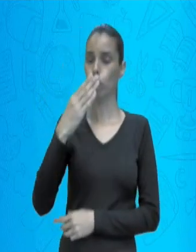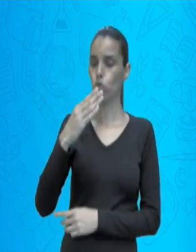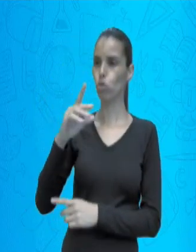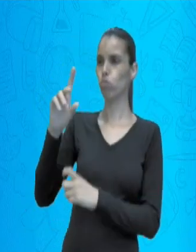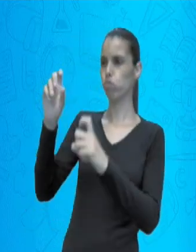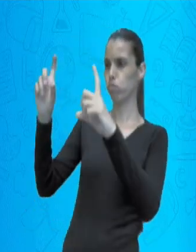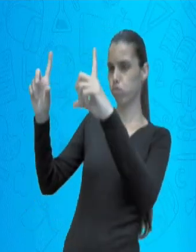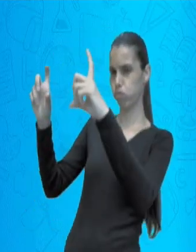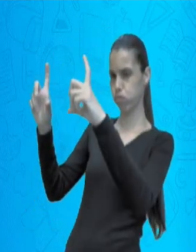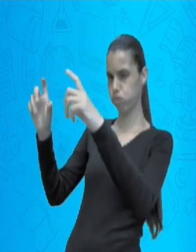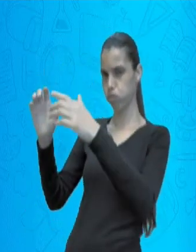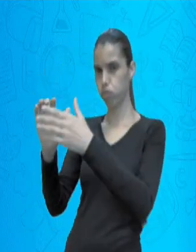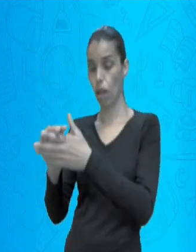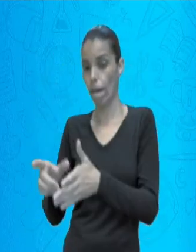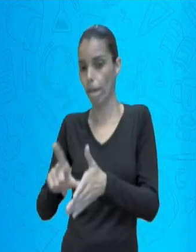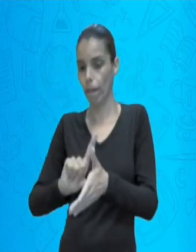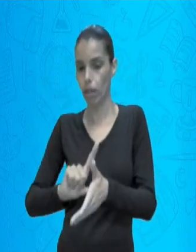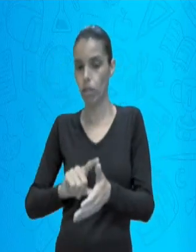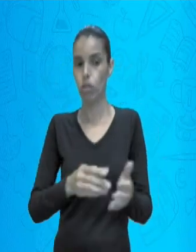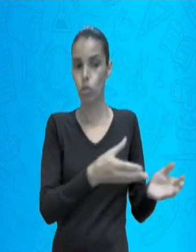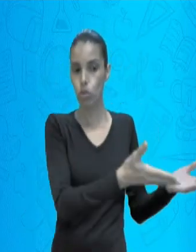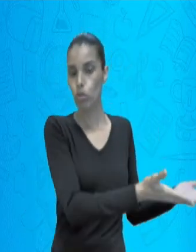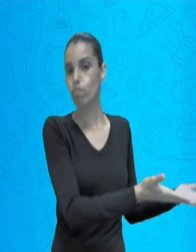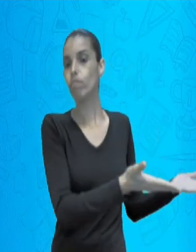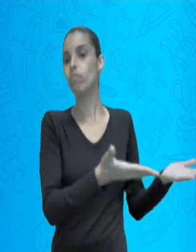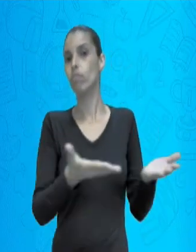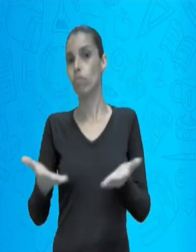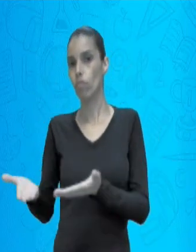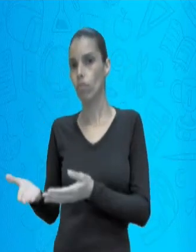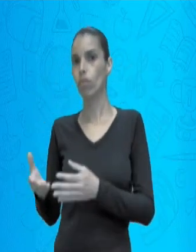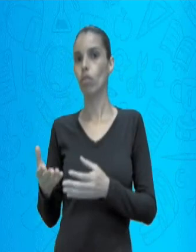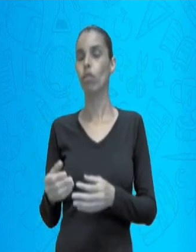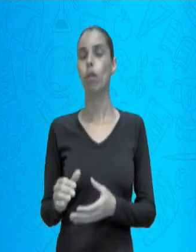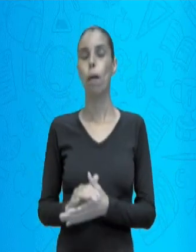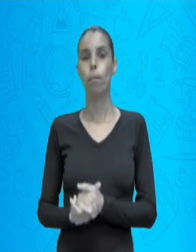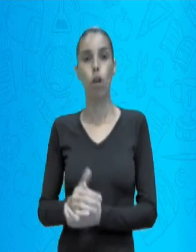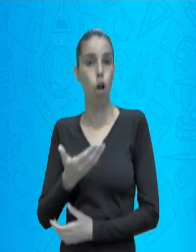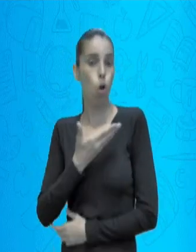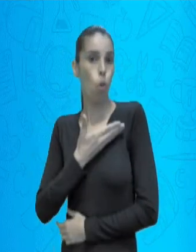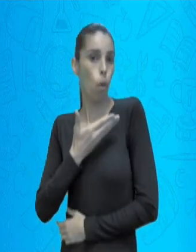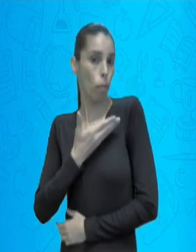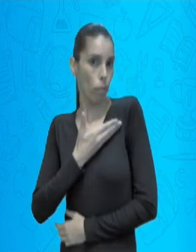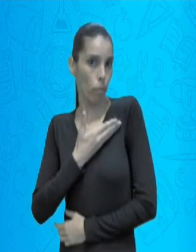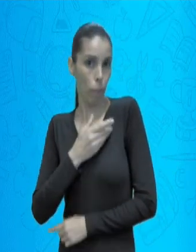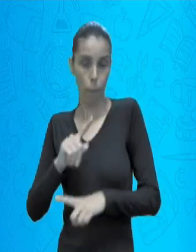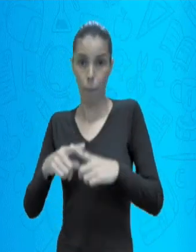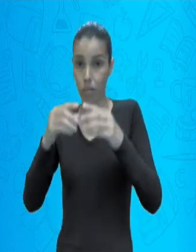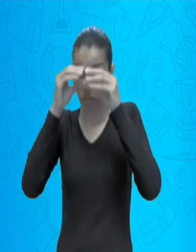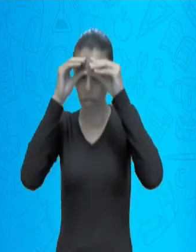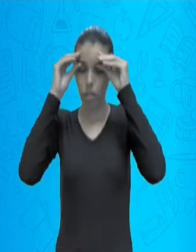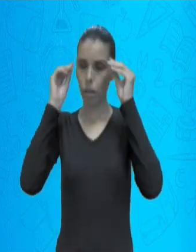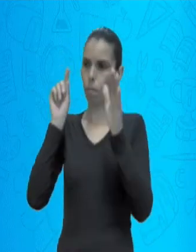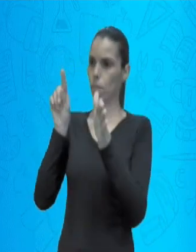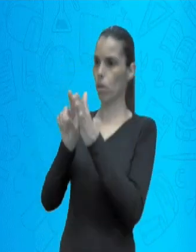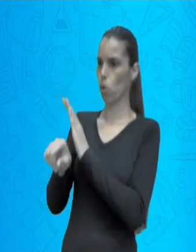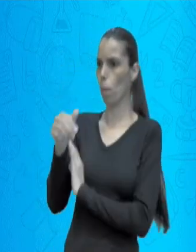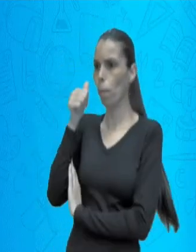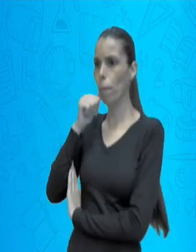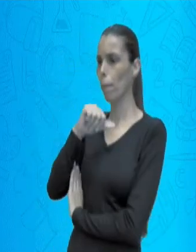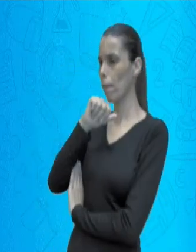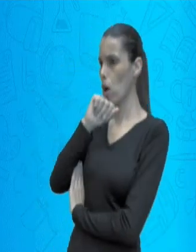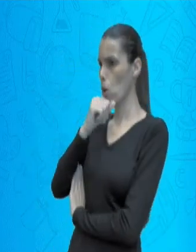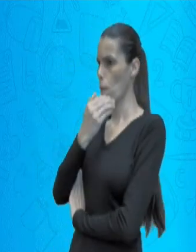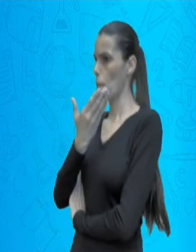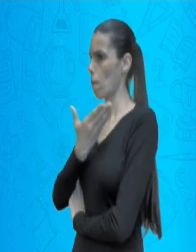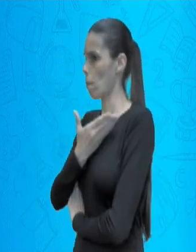que buscasse o amigo. Logo, Ziraldo interpelou a mãe: mãe, mas o meu amigo é o